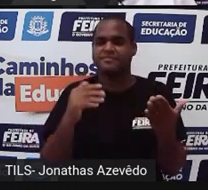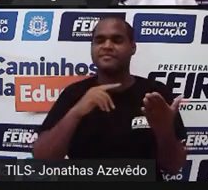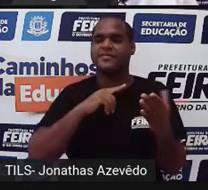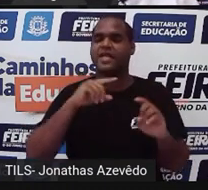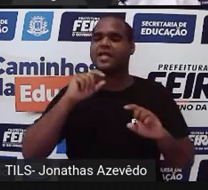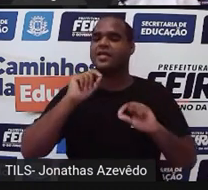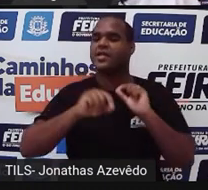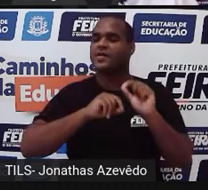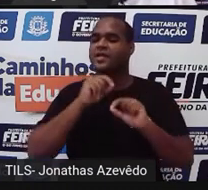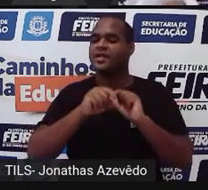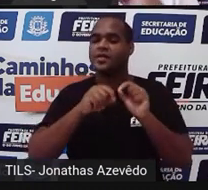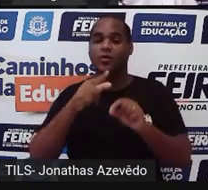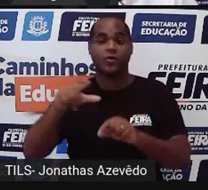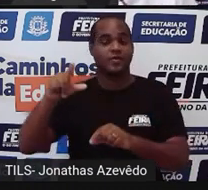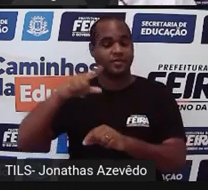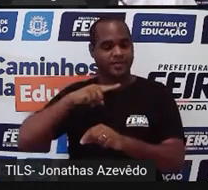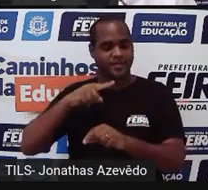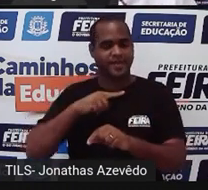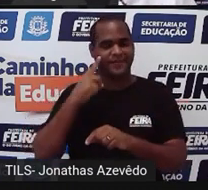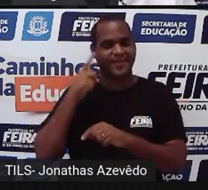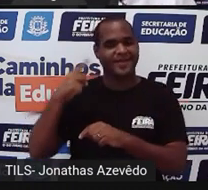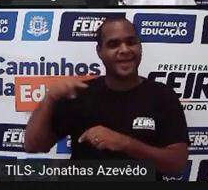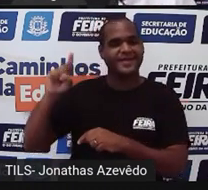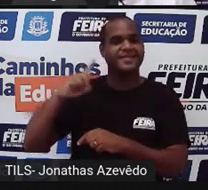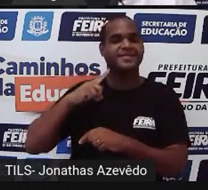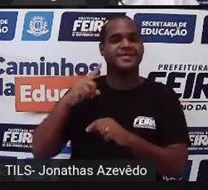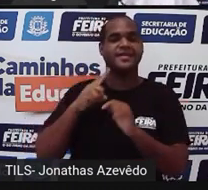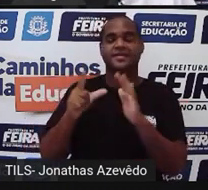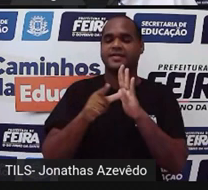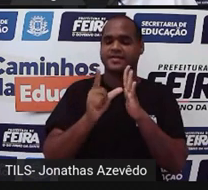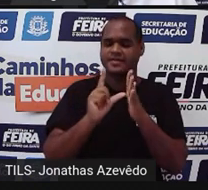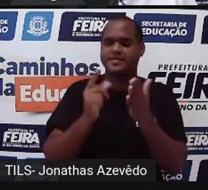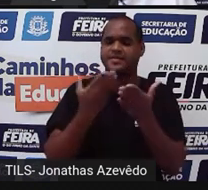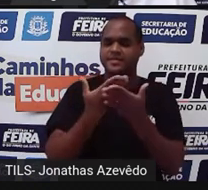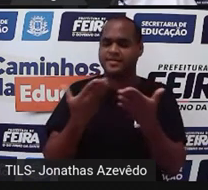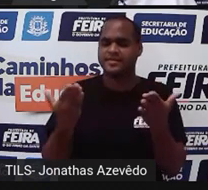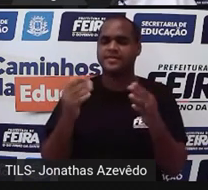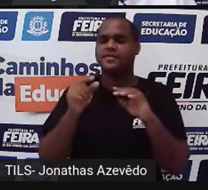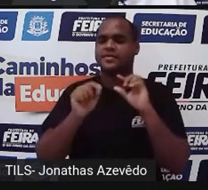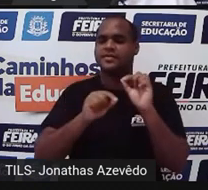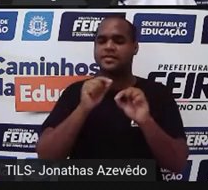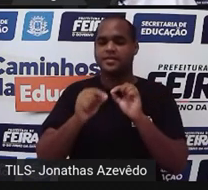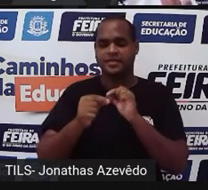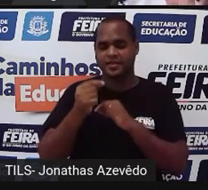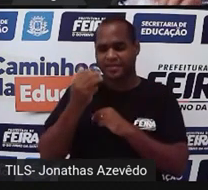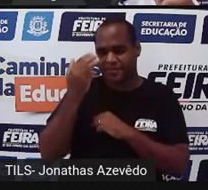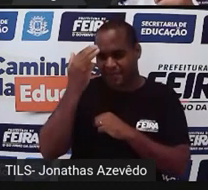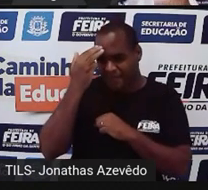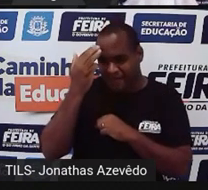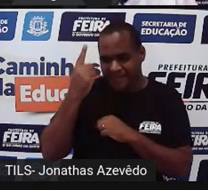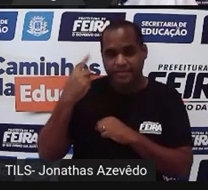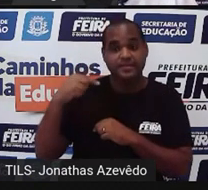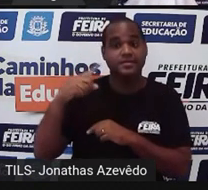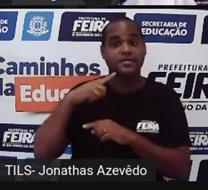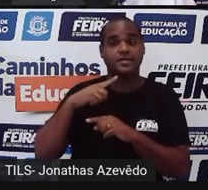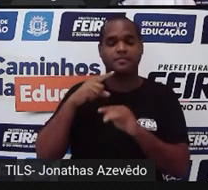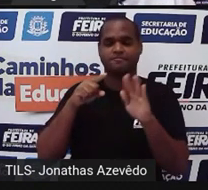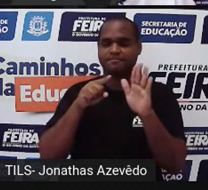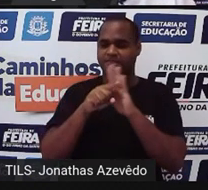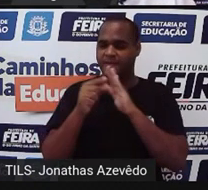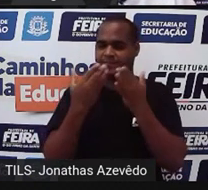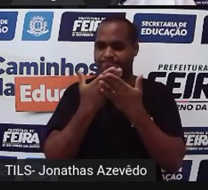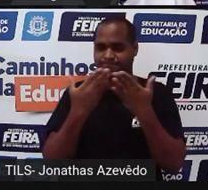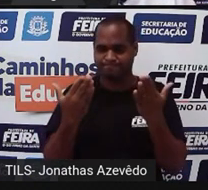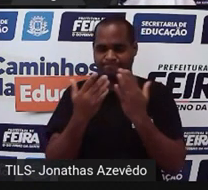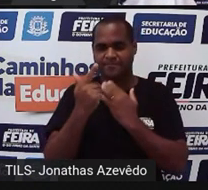viu aí na aula anterior a essa, tá bom? E o exercíciozinho de memória vai vir como uma pergunta aqui